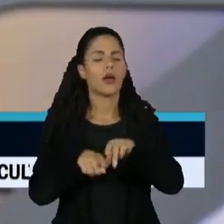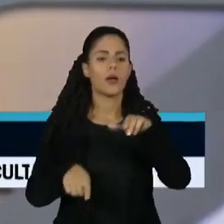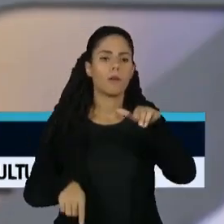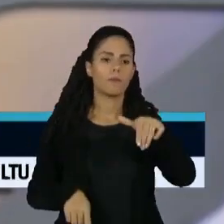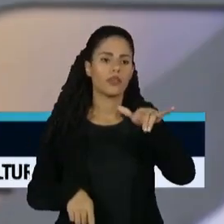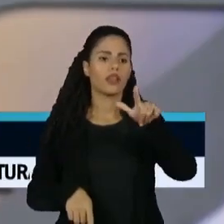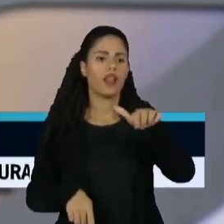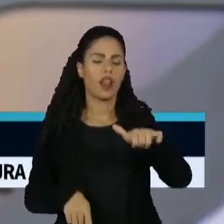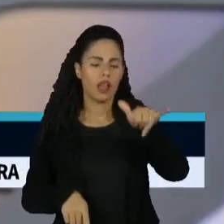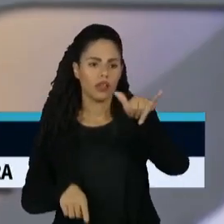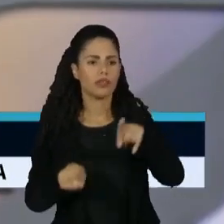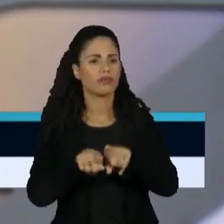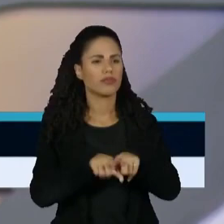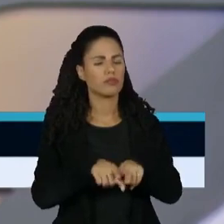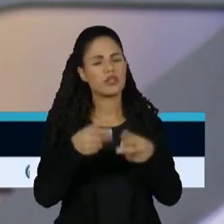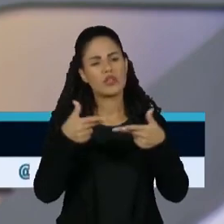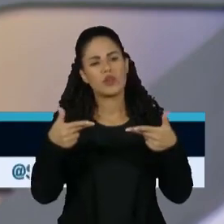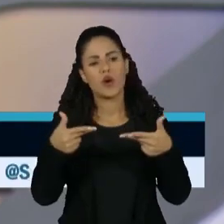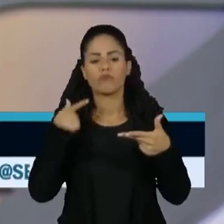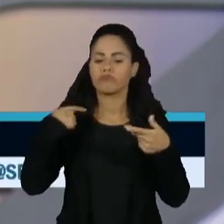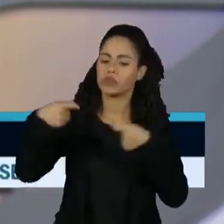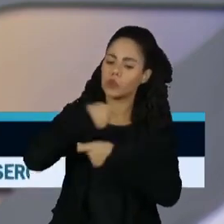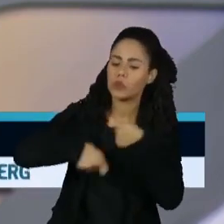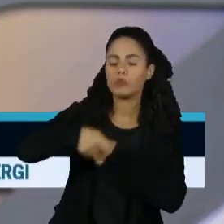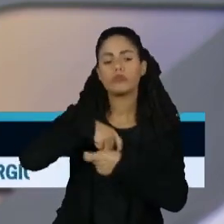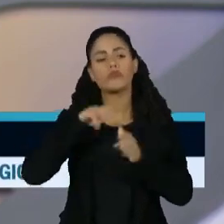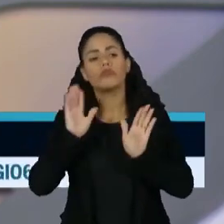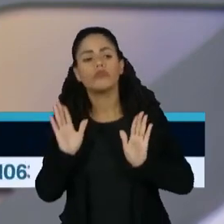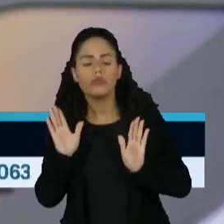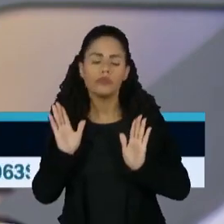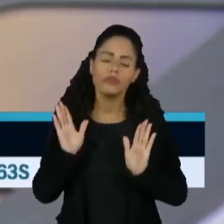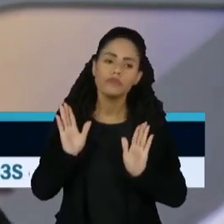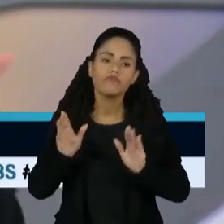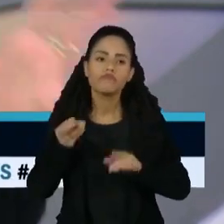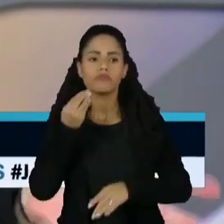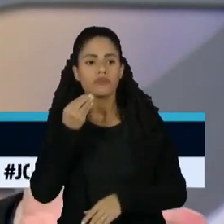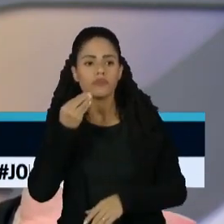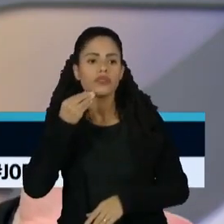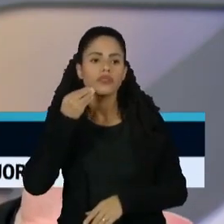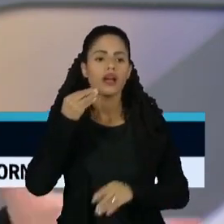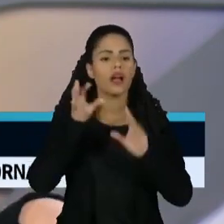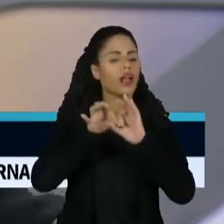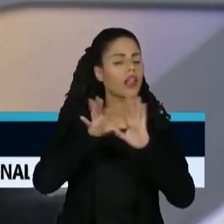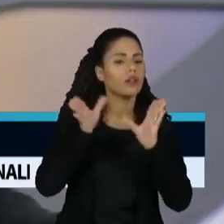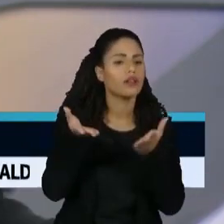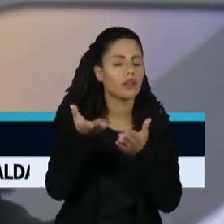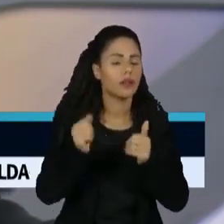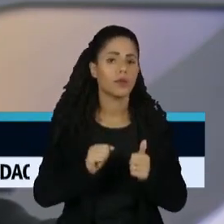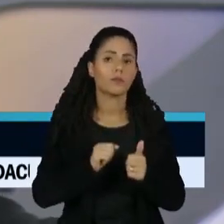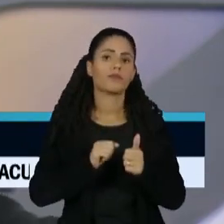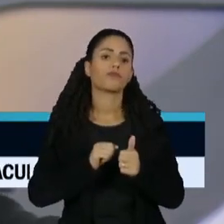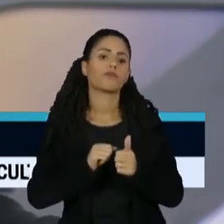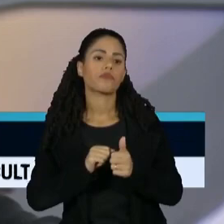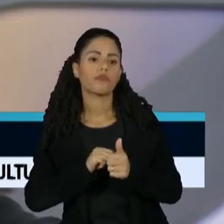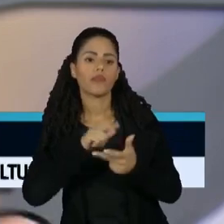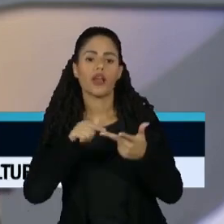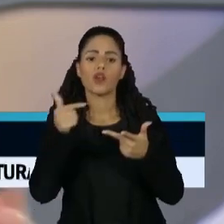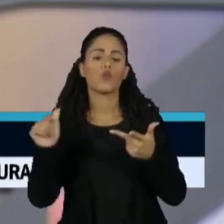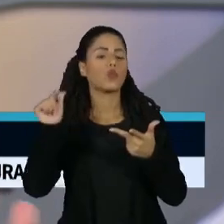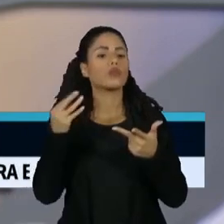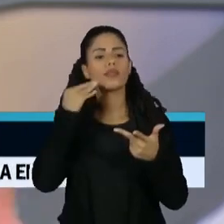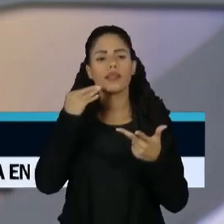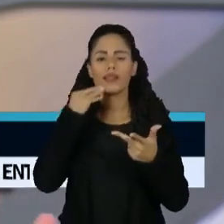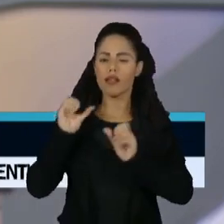coisa da economia, né, desse super liberalismo dele, e o Massa